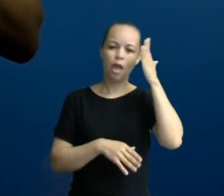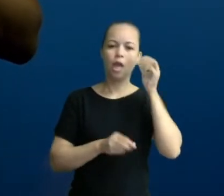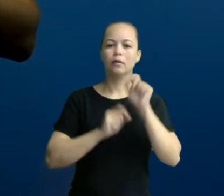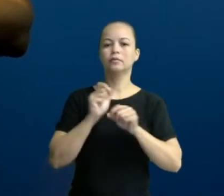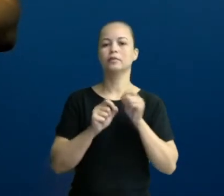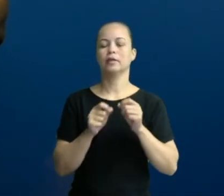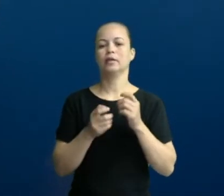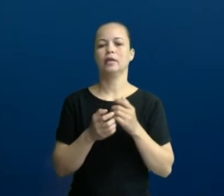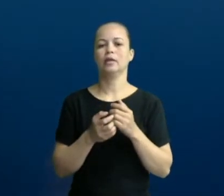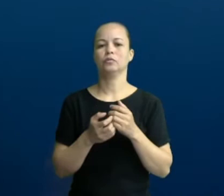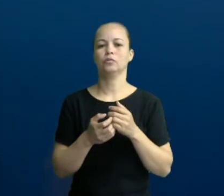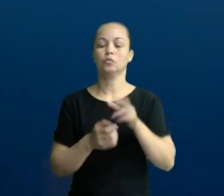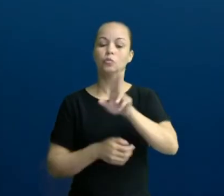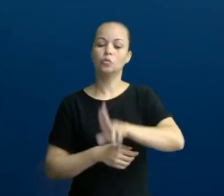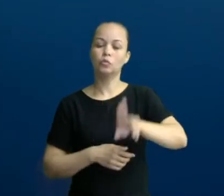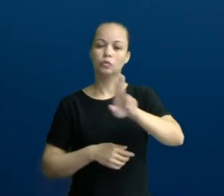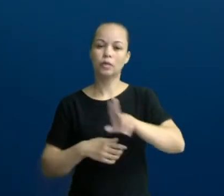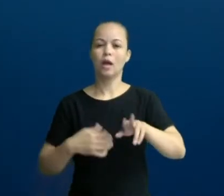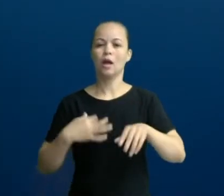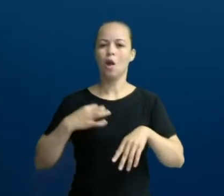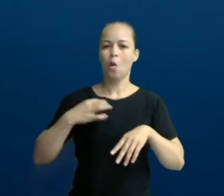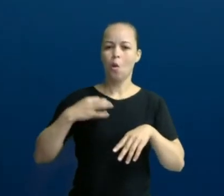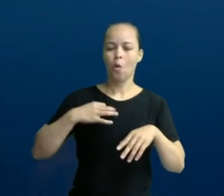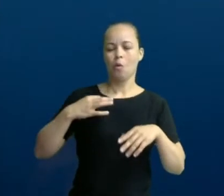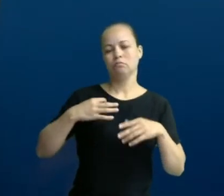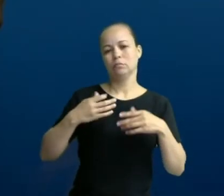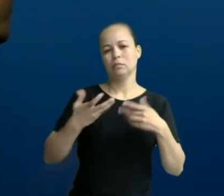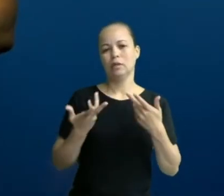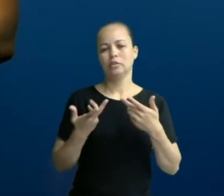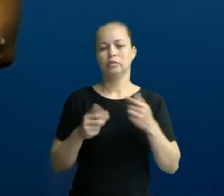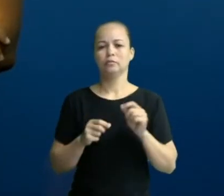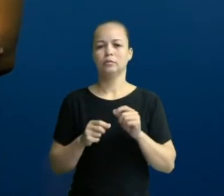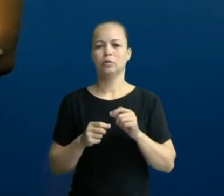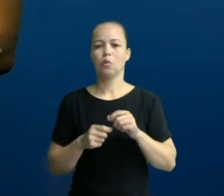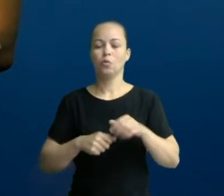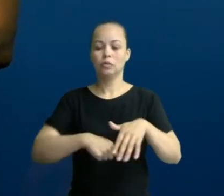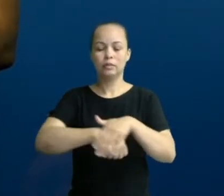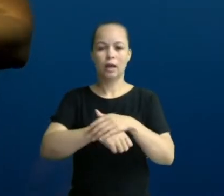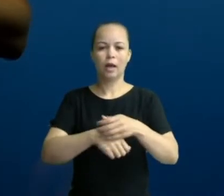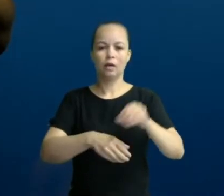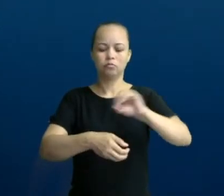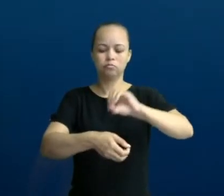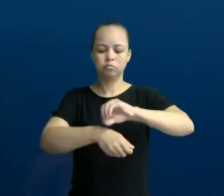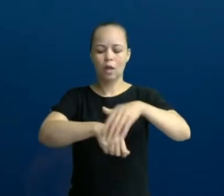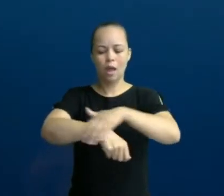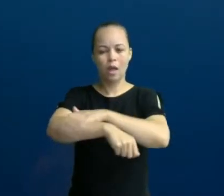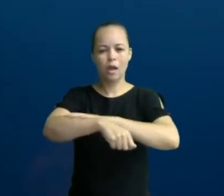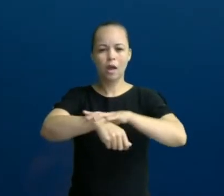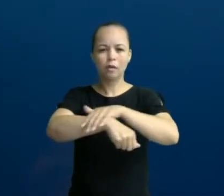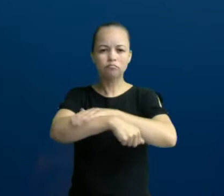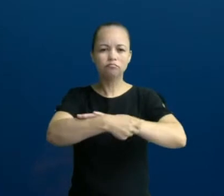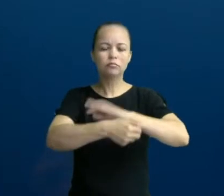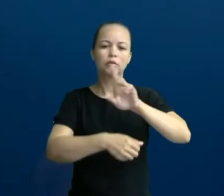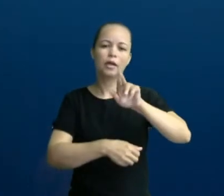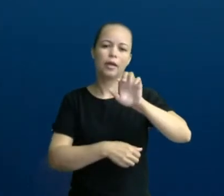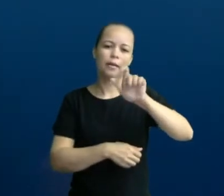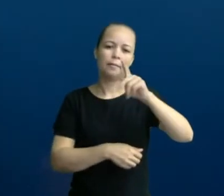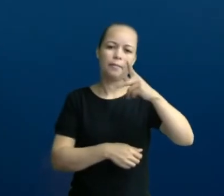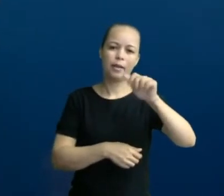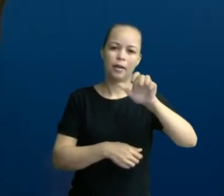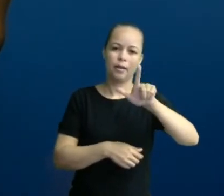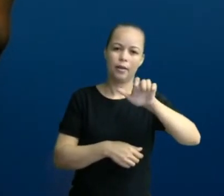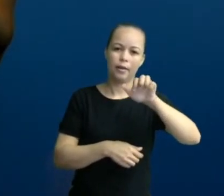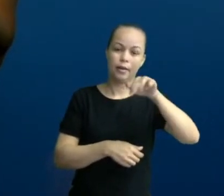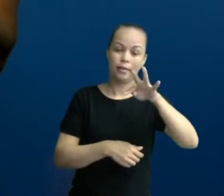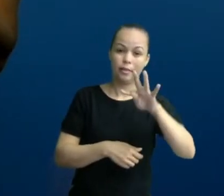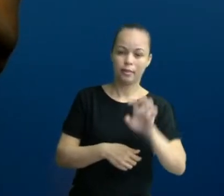é usar roupas que evite você ser picado. Outra coisa, usar repelente. São